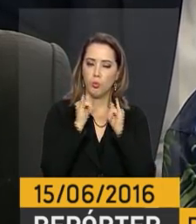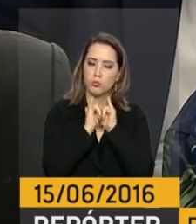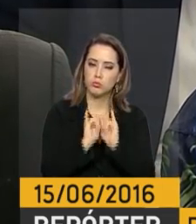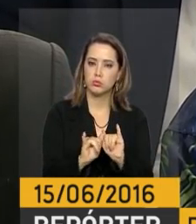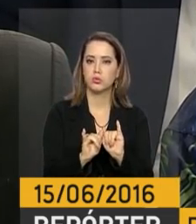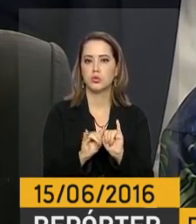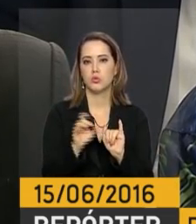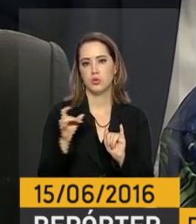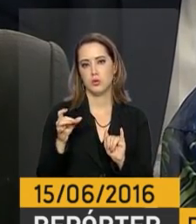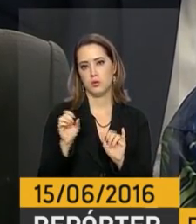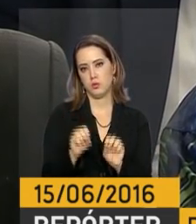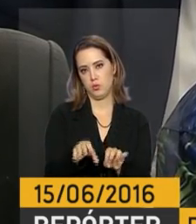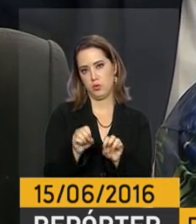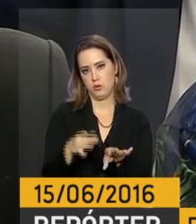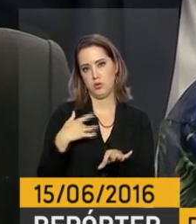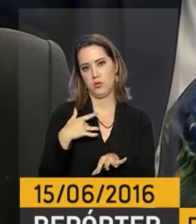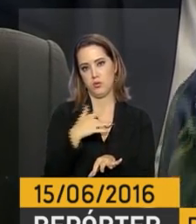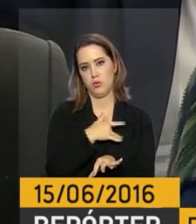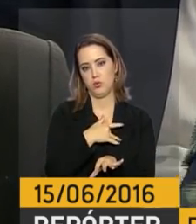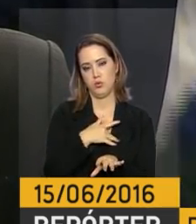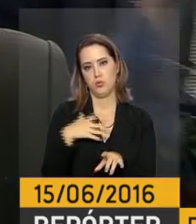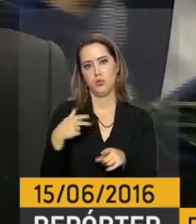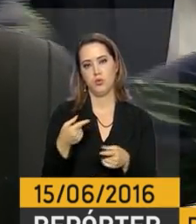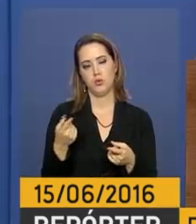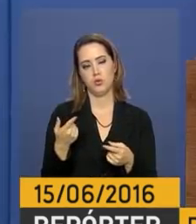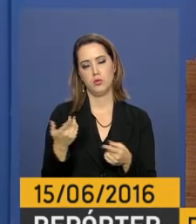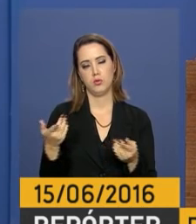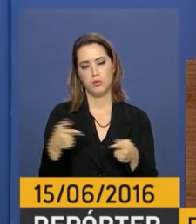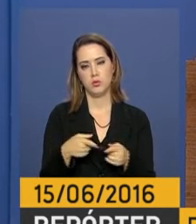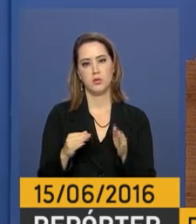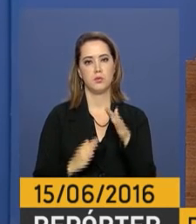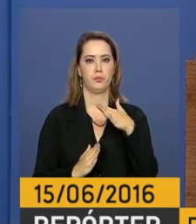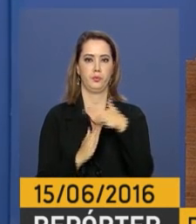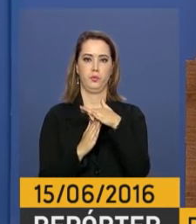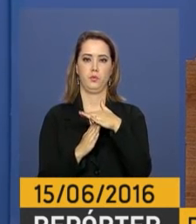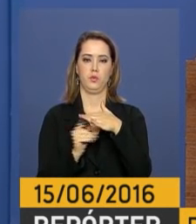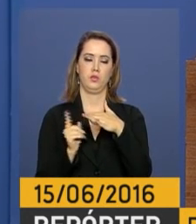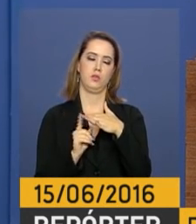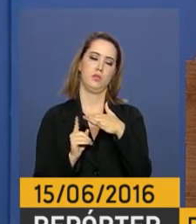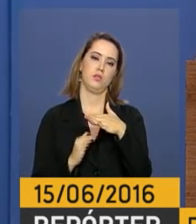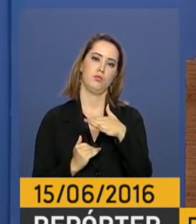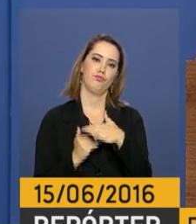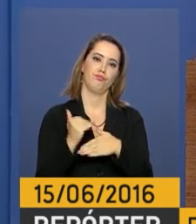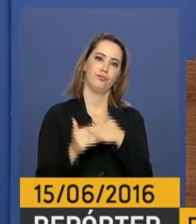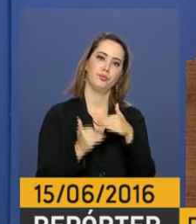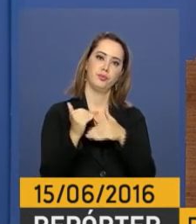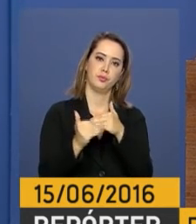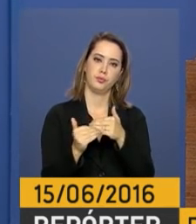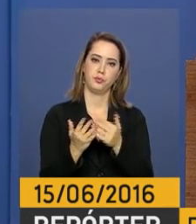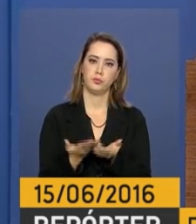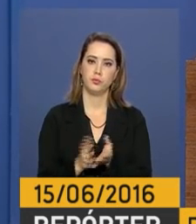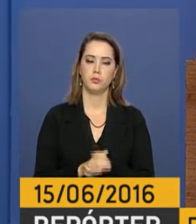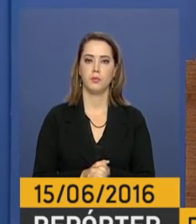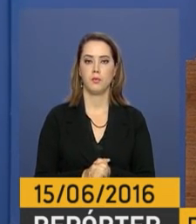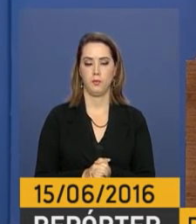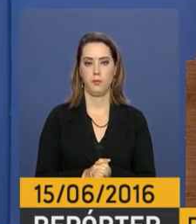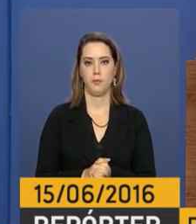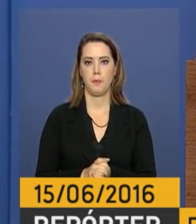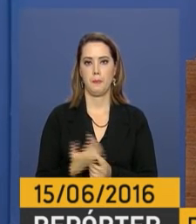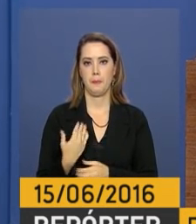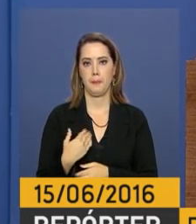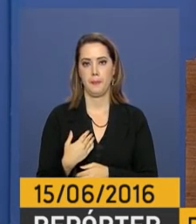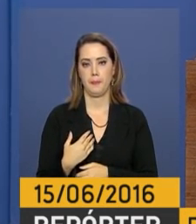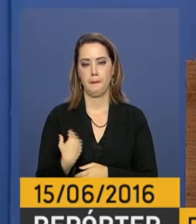esse esse teto não fique em pé. Ah, em primeiro lugar, eh, nós estamos